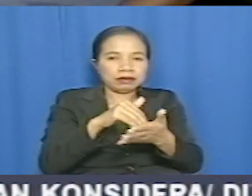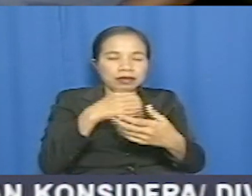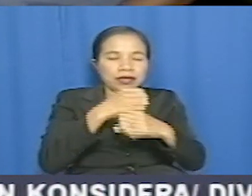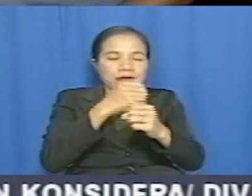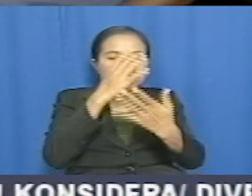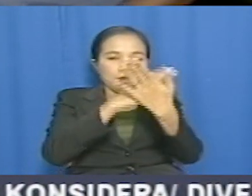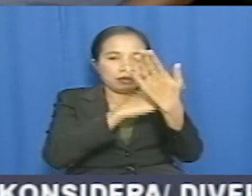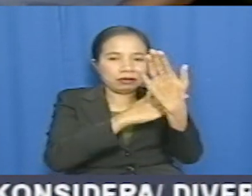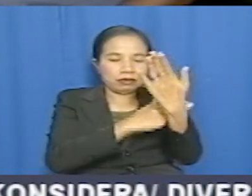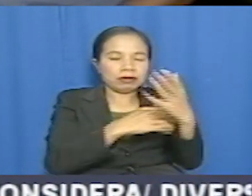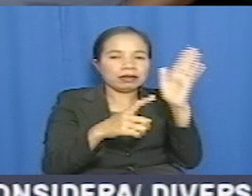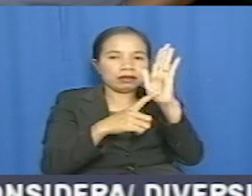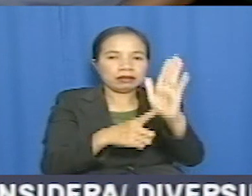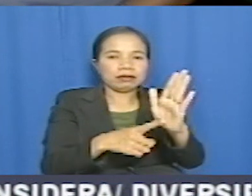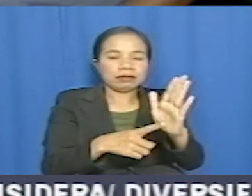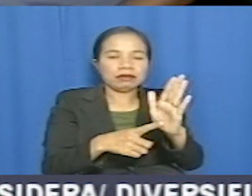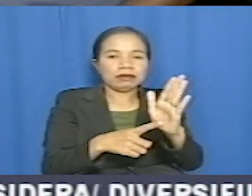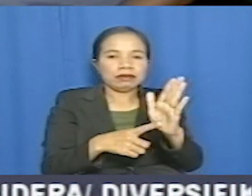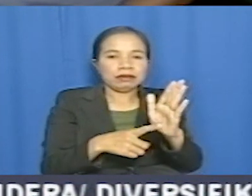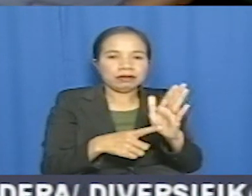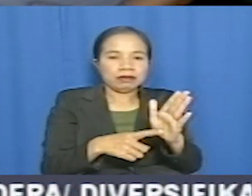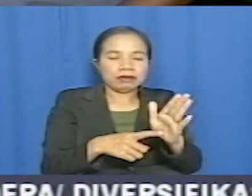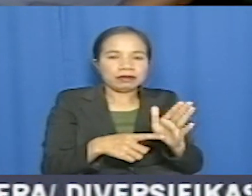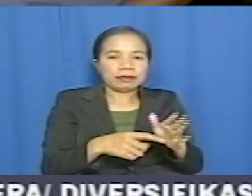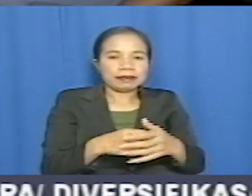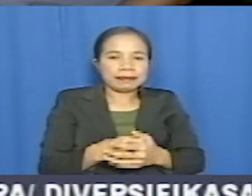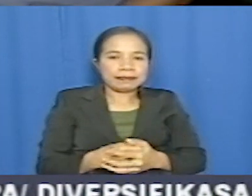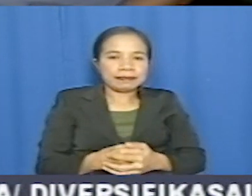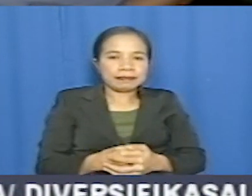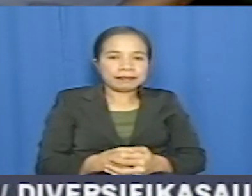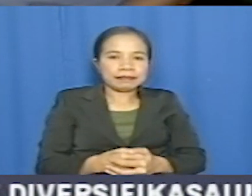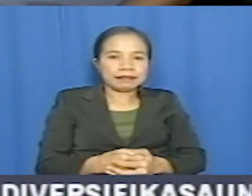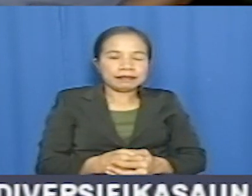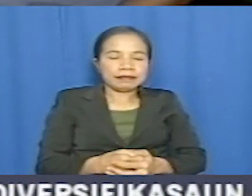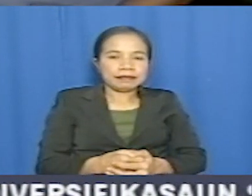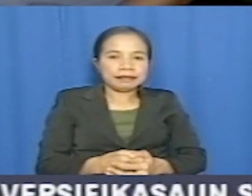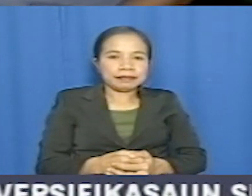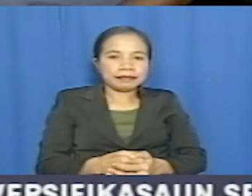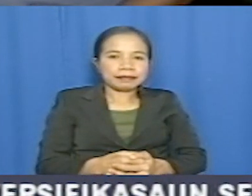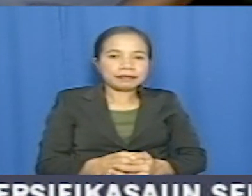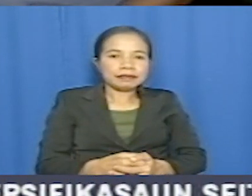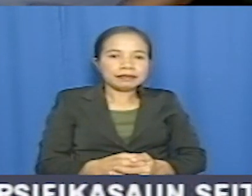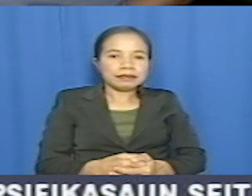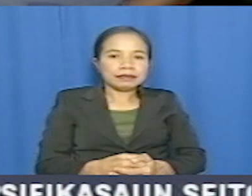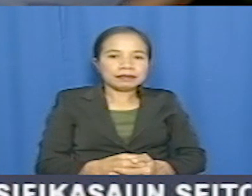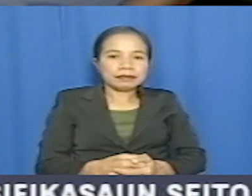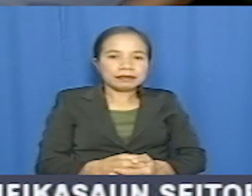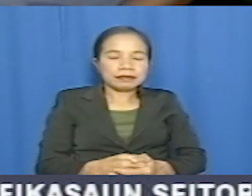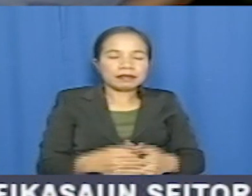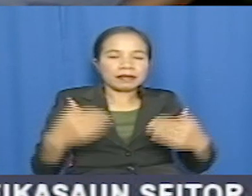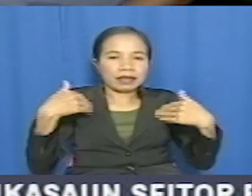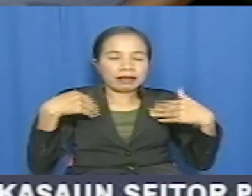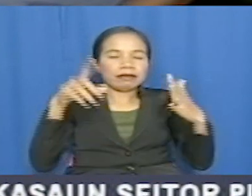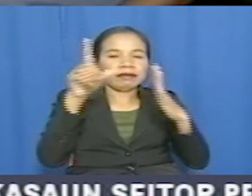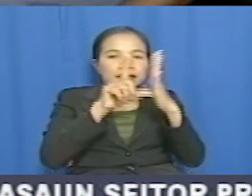nene hatuduona imasing ne bema ka mos liu husi imasing ne mos ne ma kita bela di identifika kata kiha ne